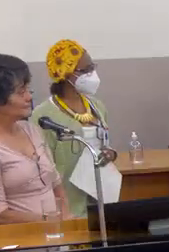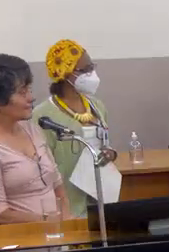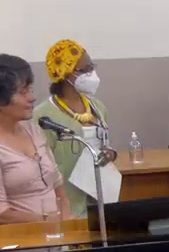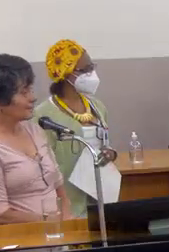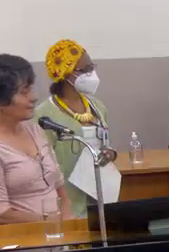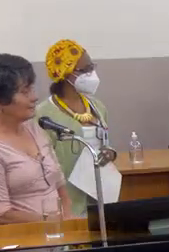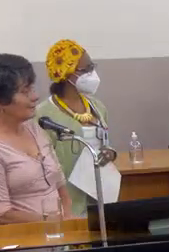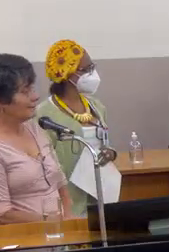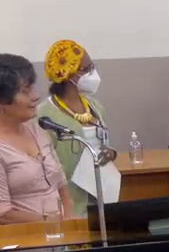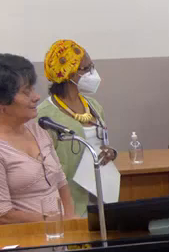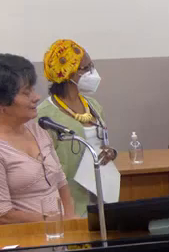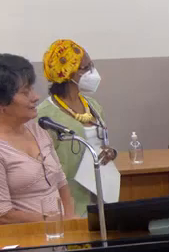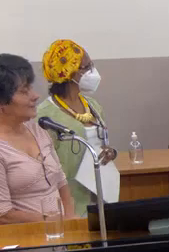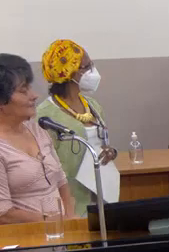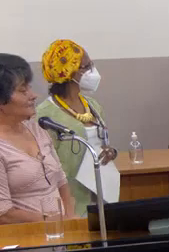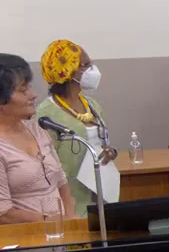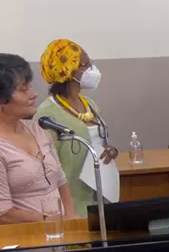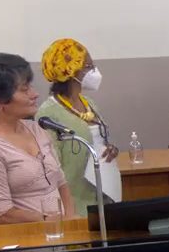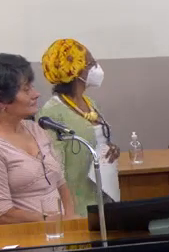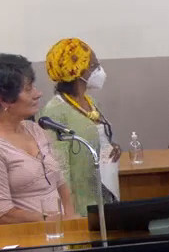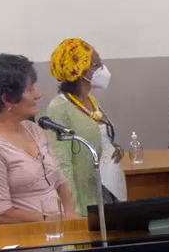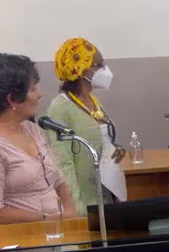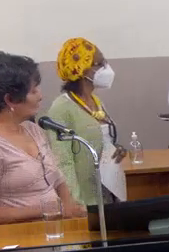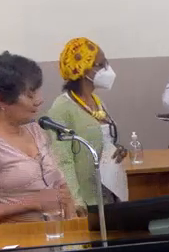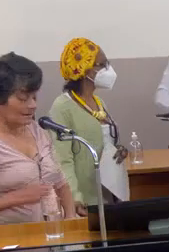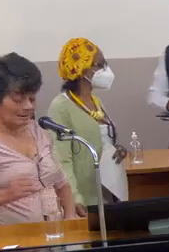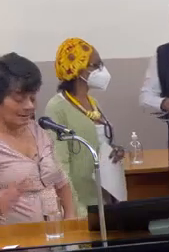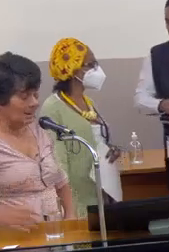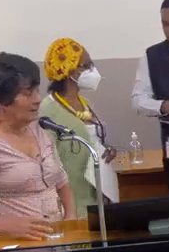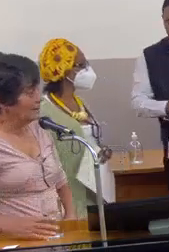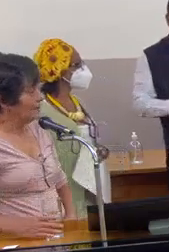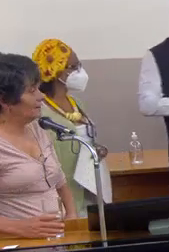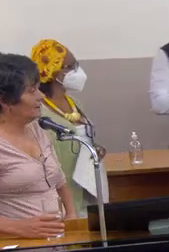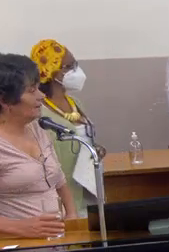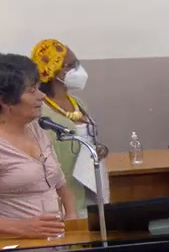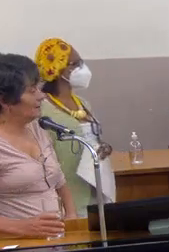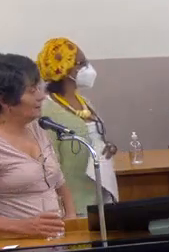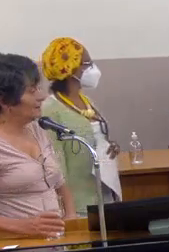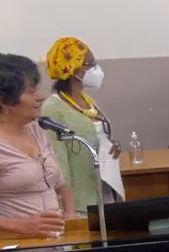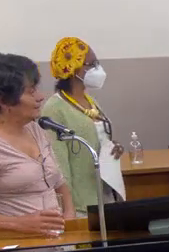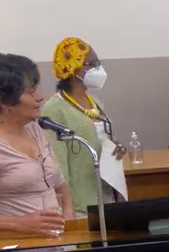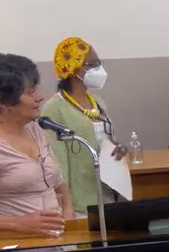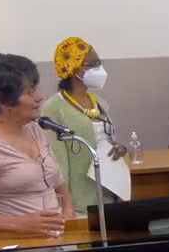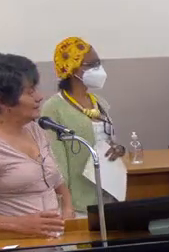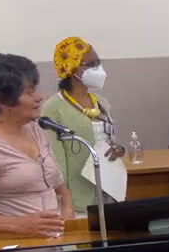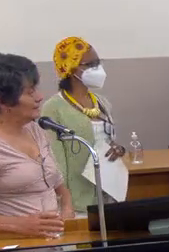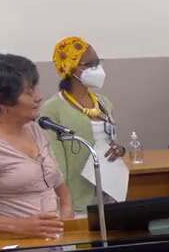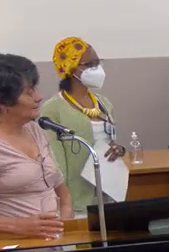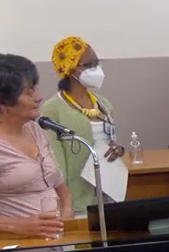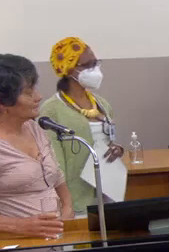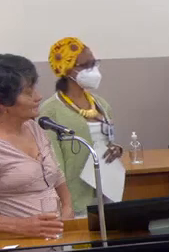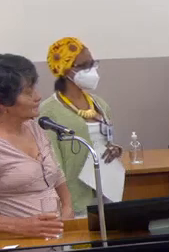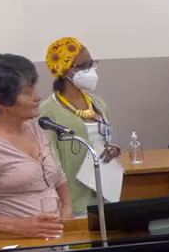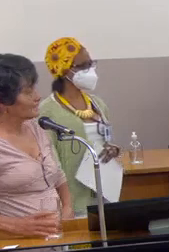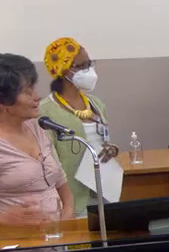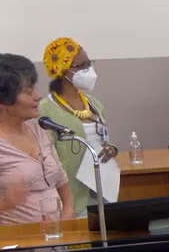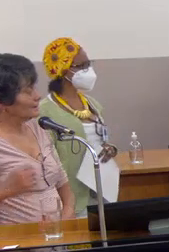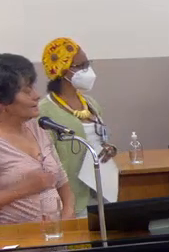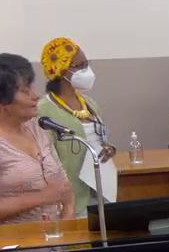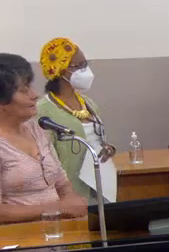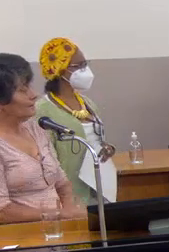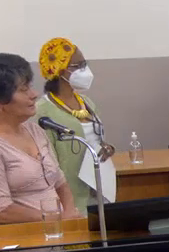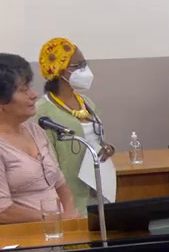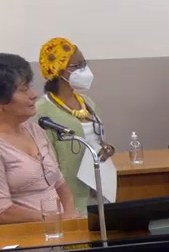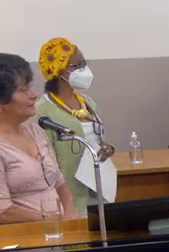concluir com as palavras da senhora e o pedido de ajuda da senhora Eu creio que aqui desta comissão e das pessoas que